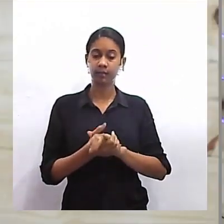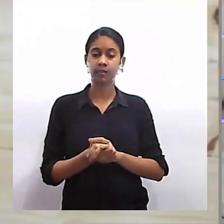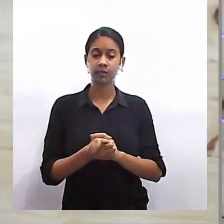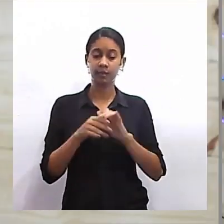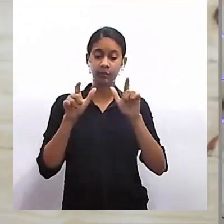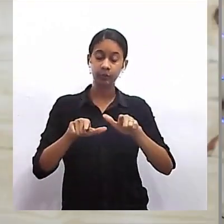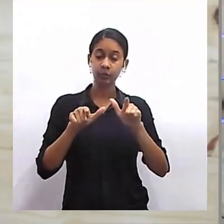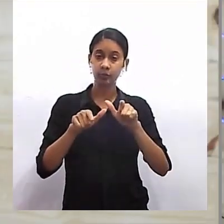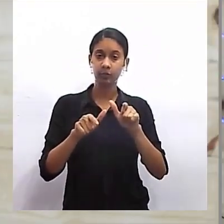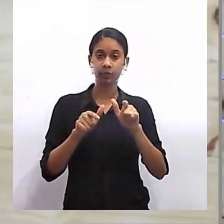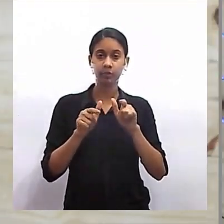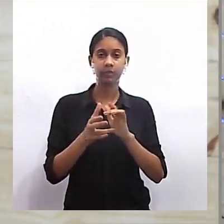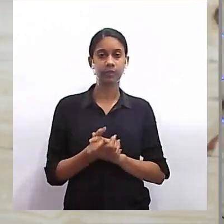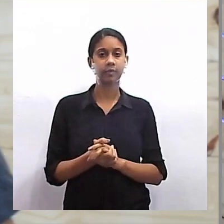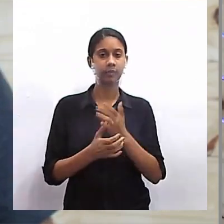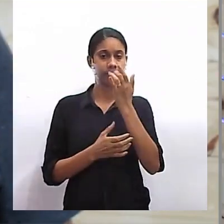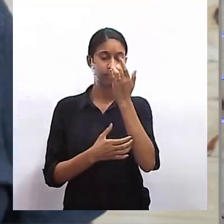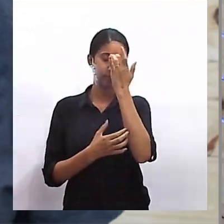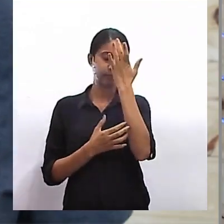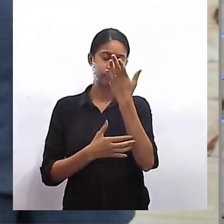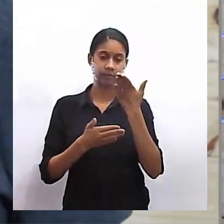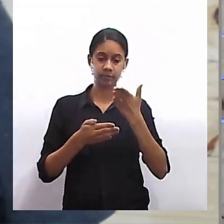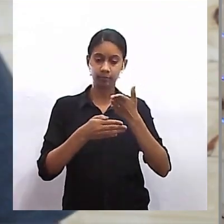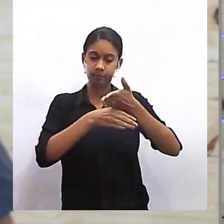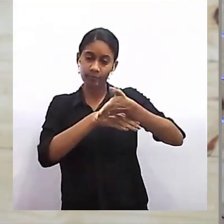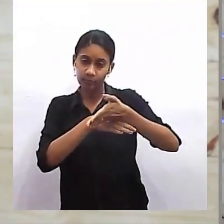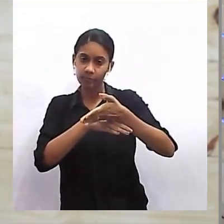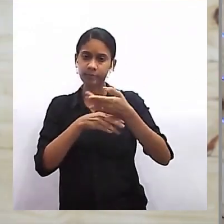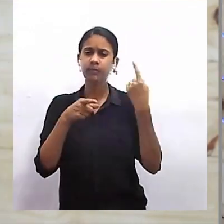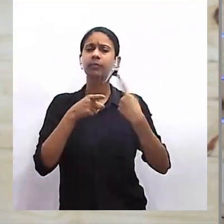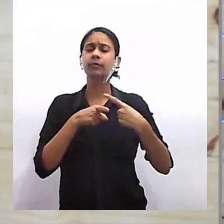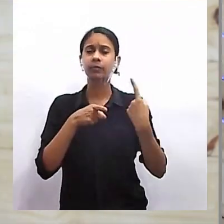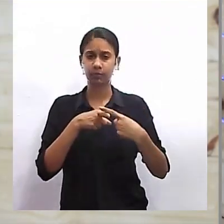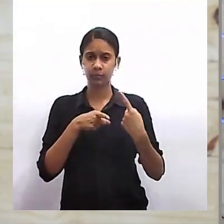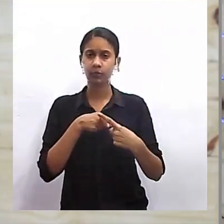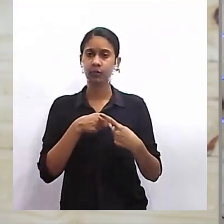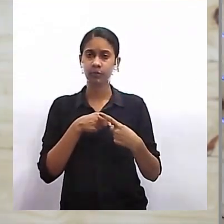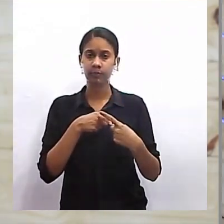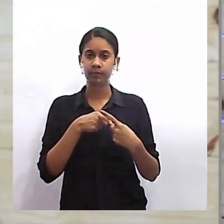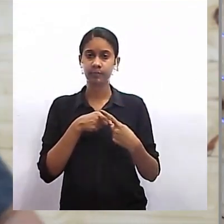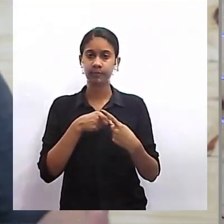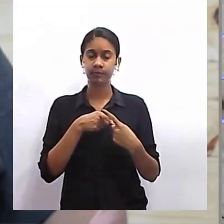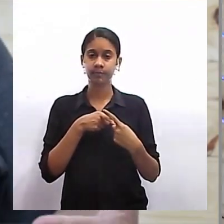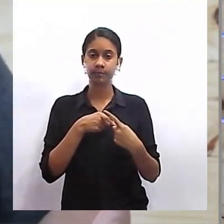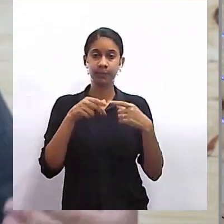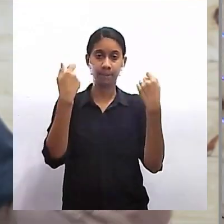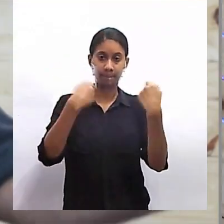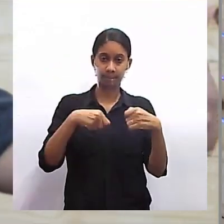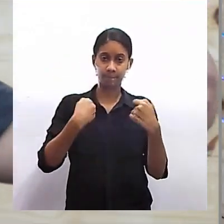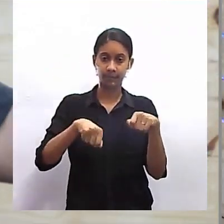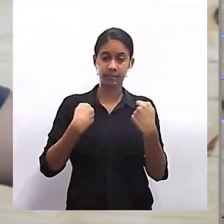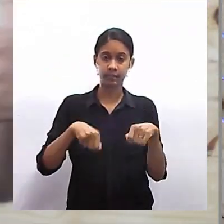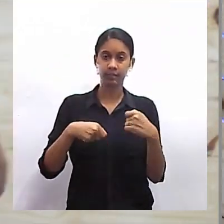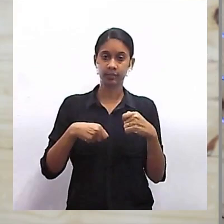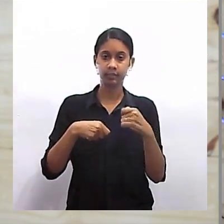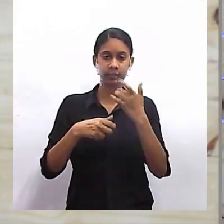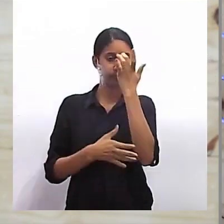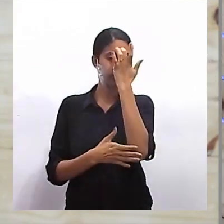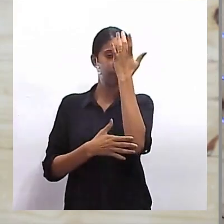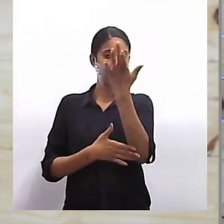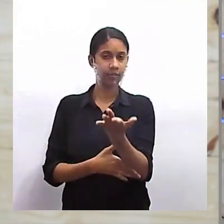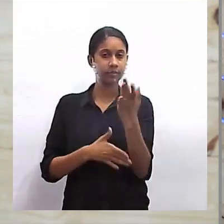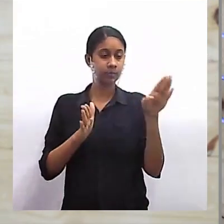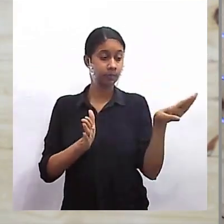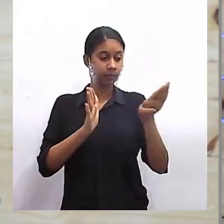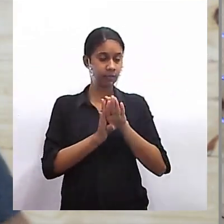tem que ficar em fácil acesso. Por que tem que ficar em fácil acesso? Porque ele tem que ficar fácil para